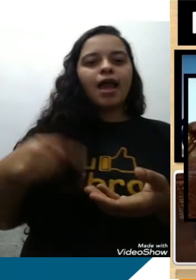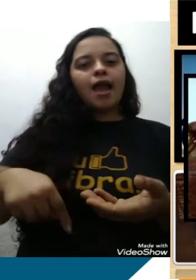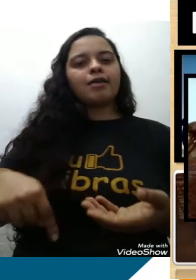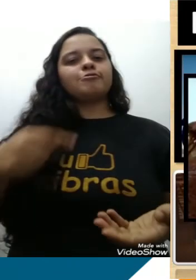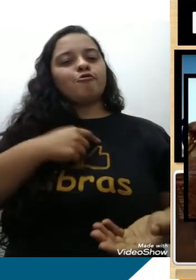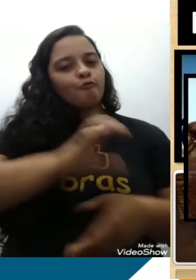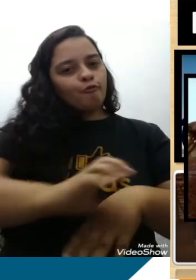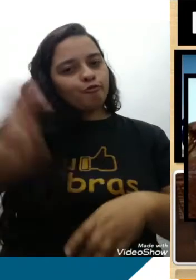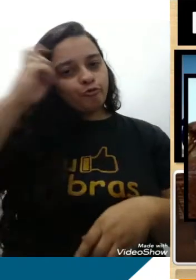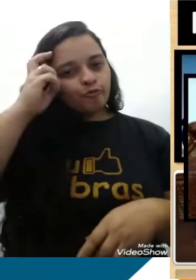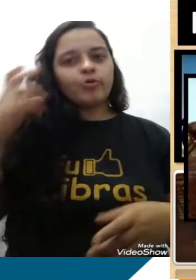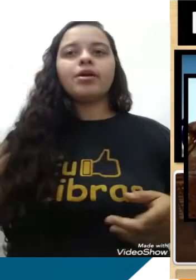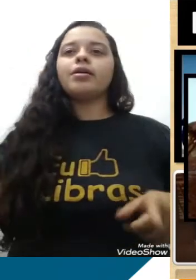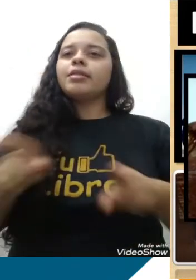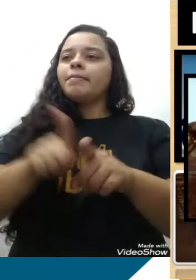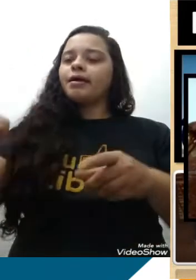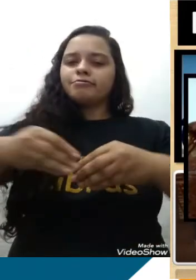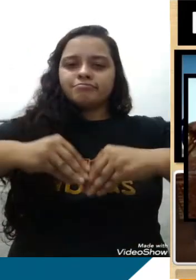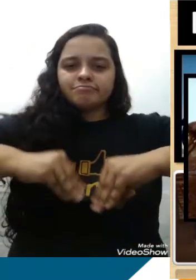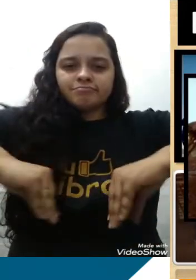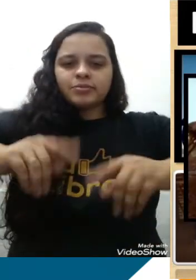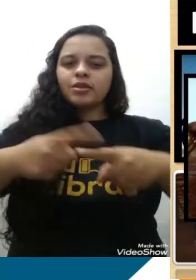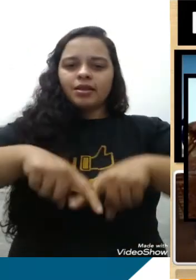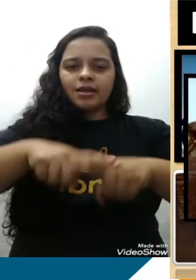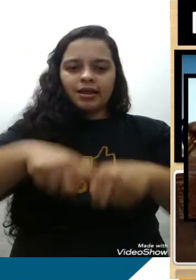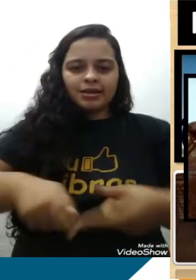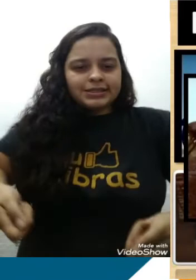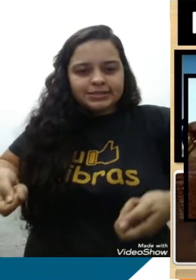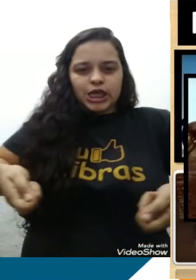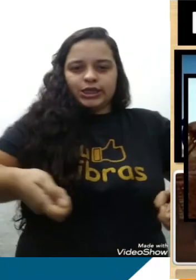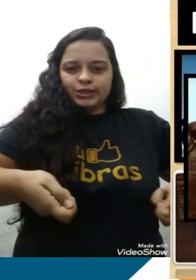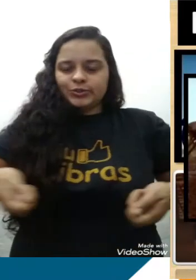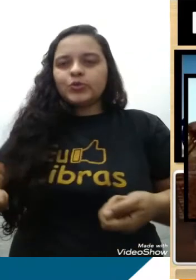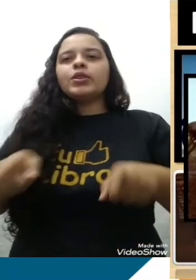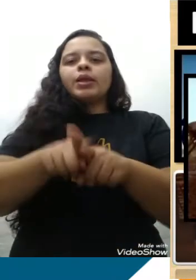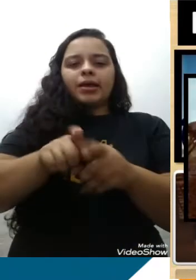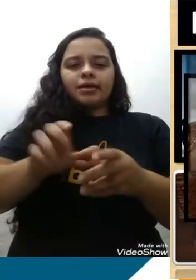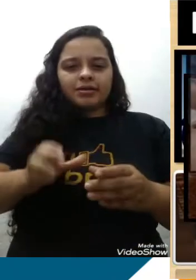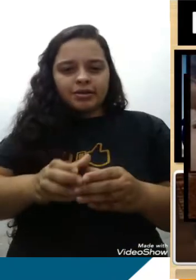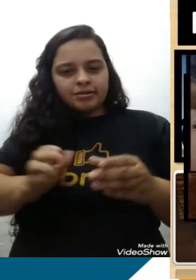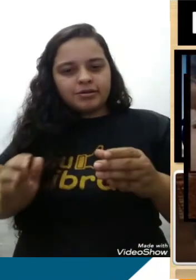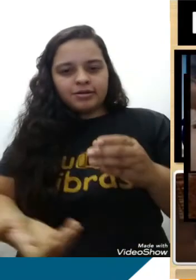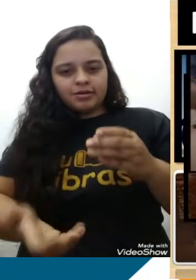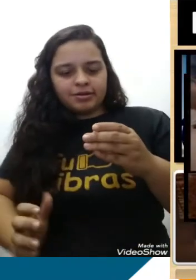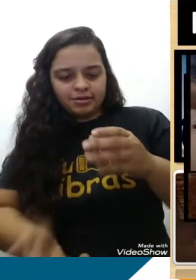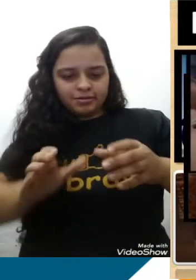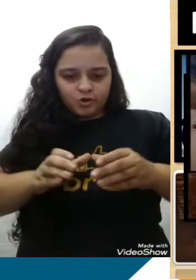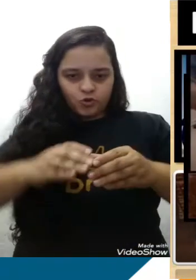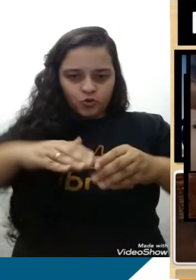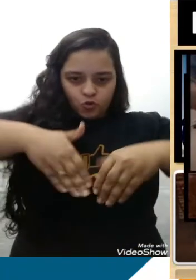de cestos, a confecção de cerâmica, o tear é algo muito presente nas culturas indígenas também,